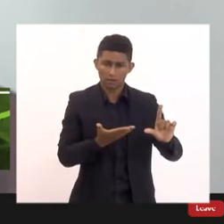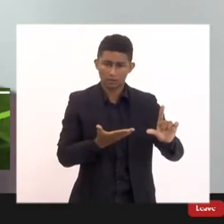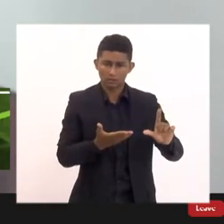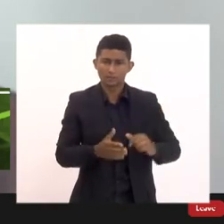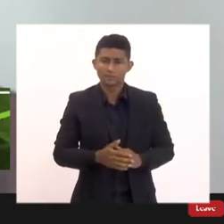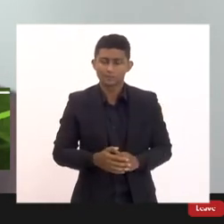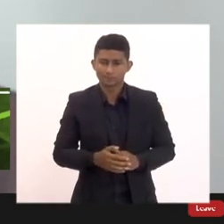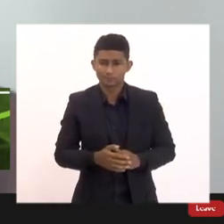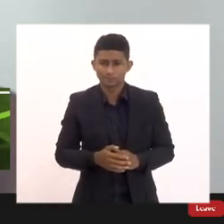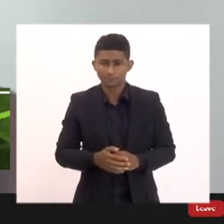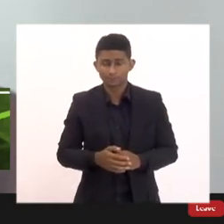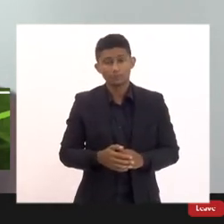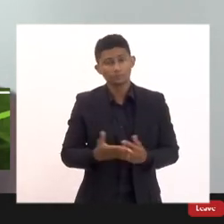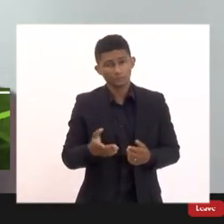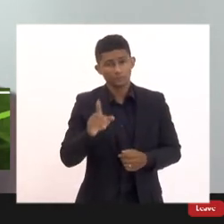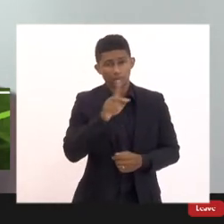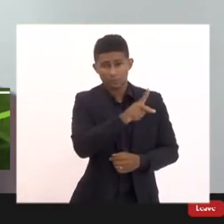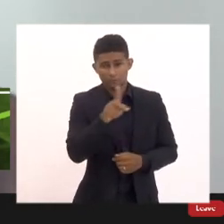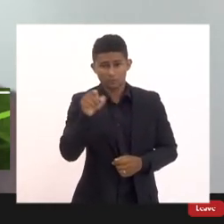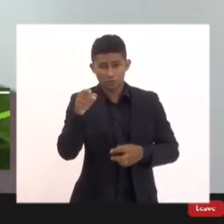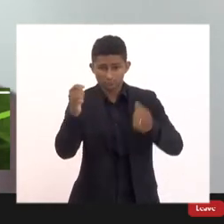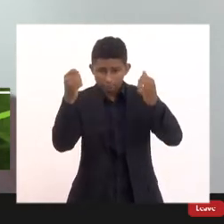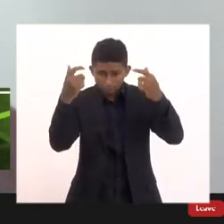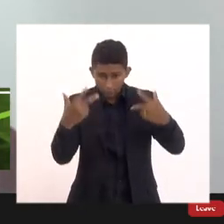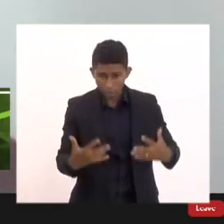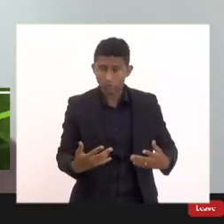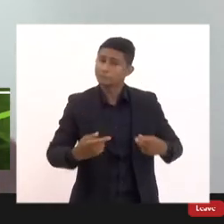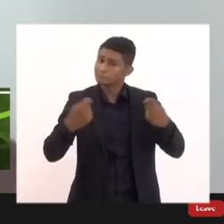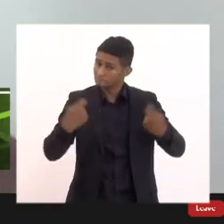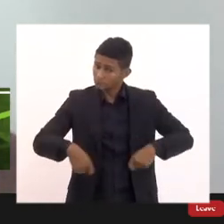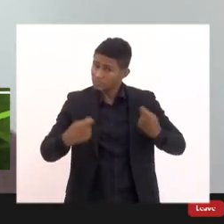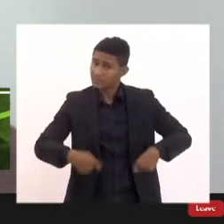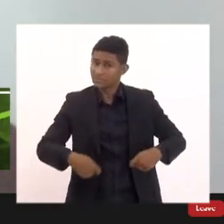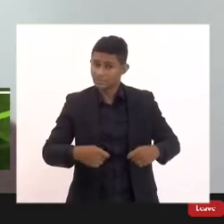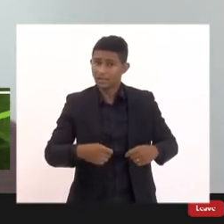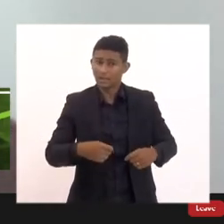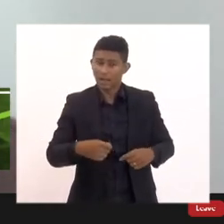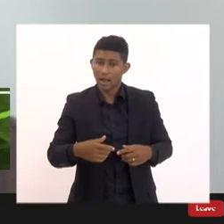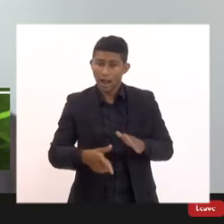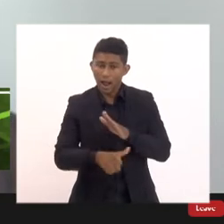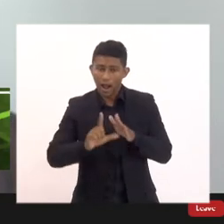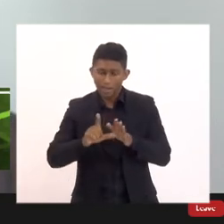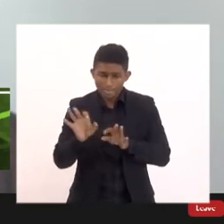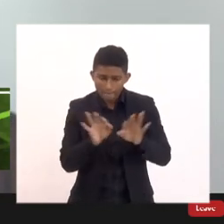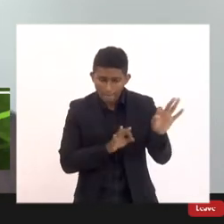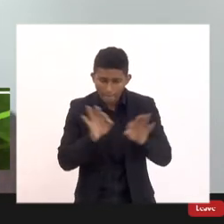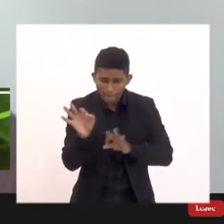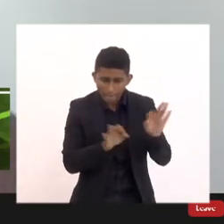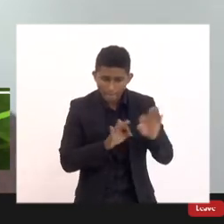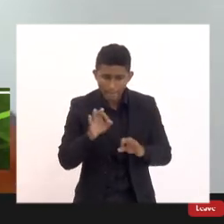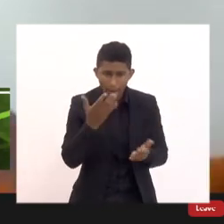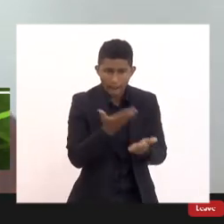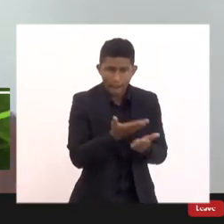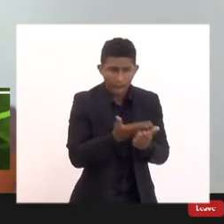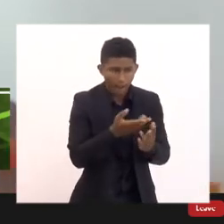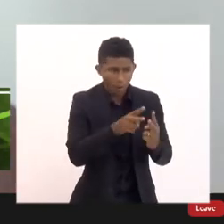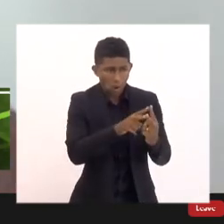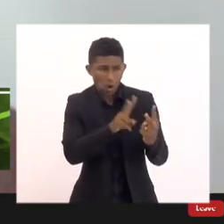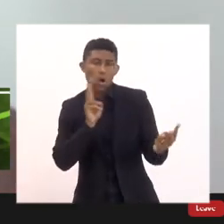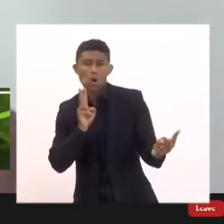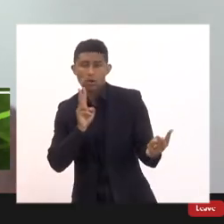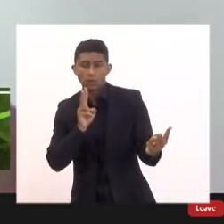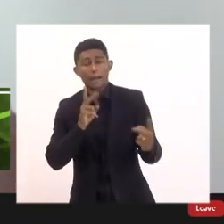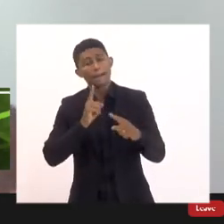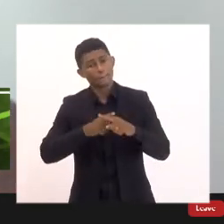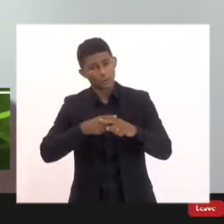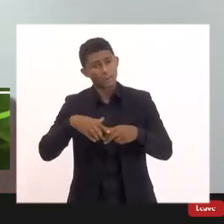que há necessidade de haver essa retaguarda, porque, infelizmente, a gente pode chegar no caso